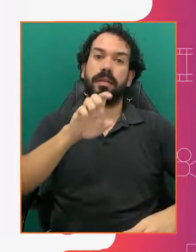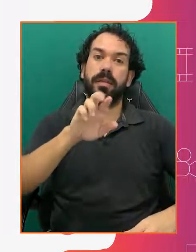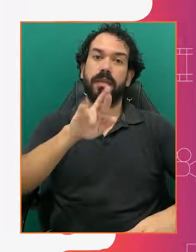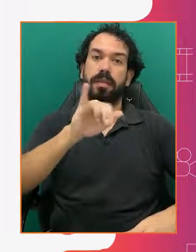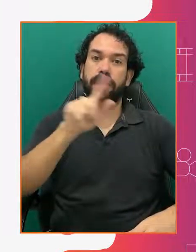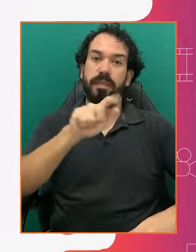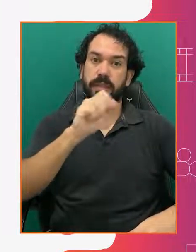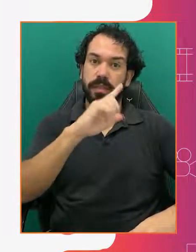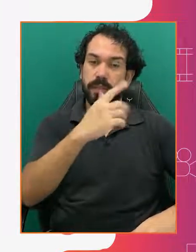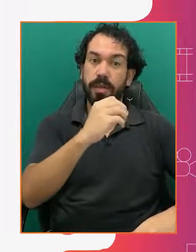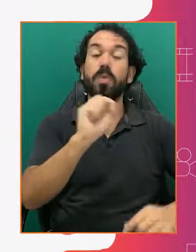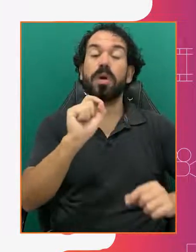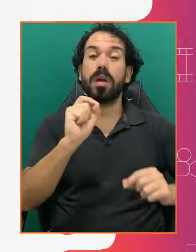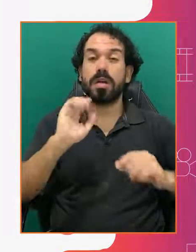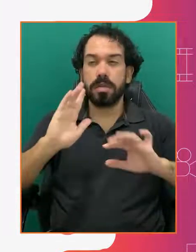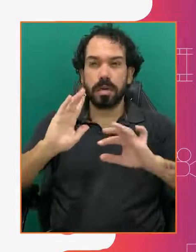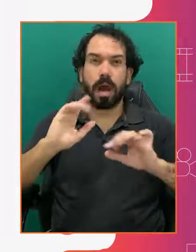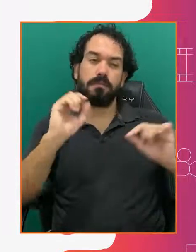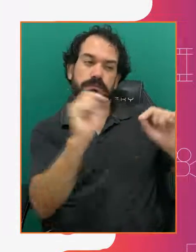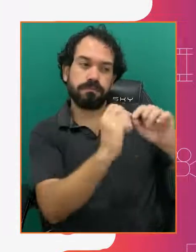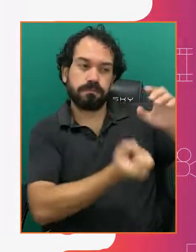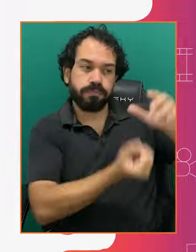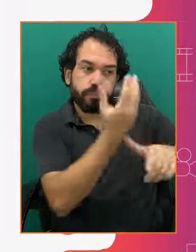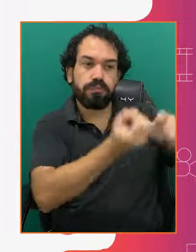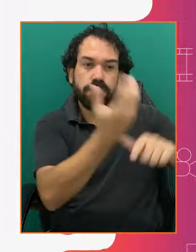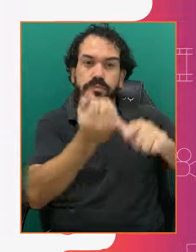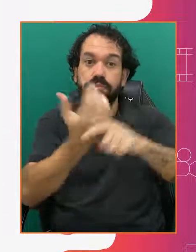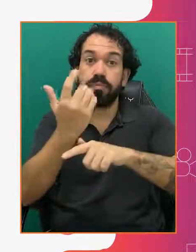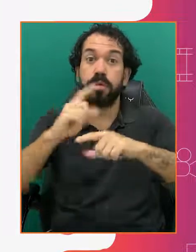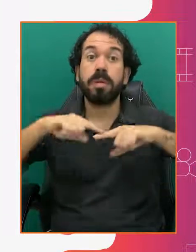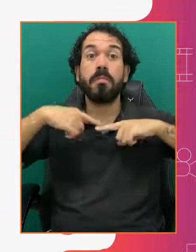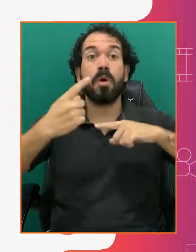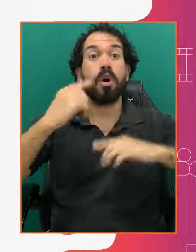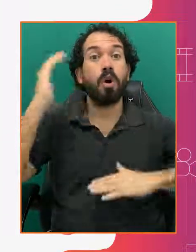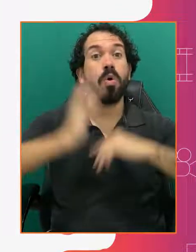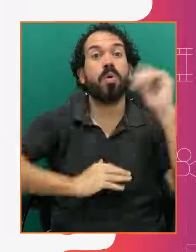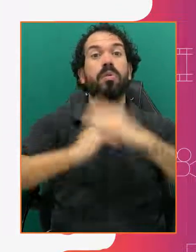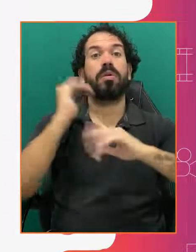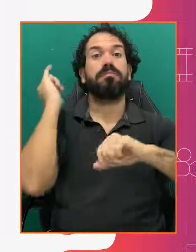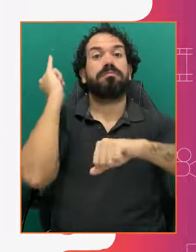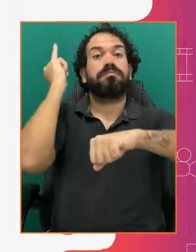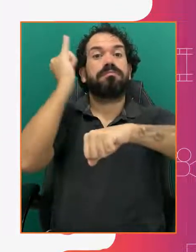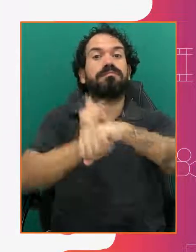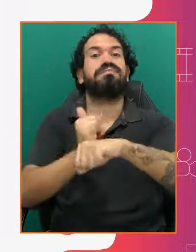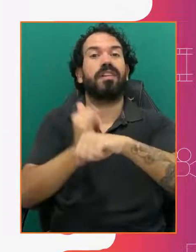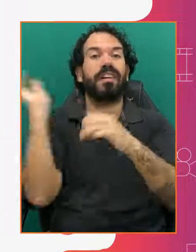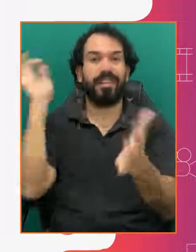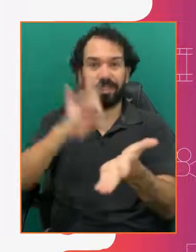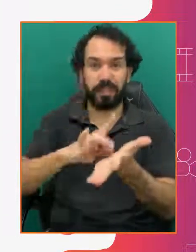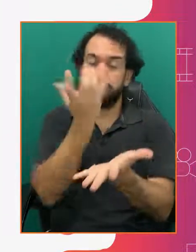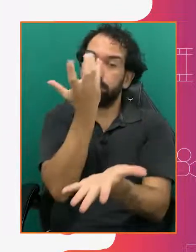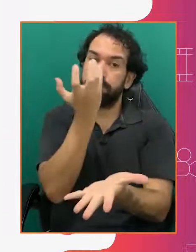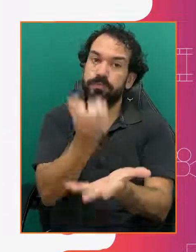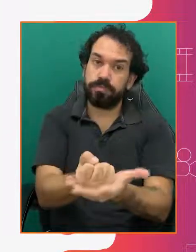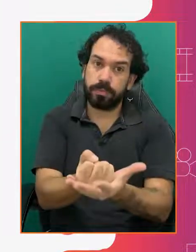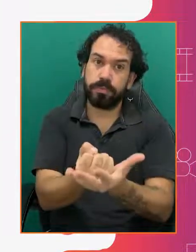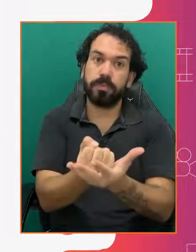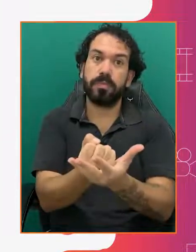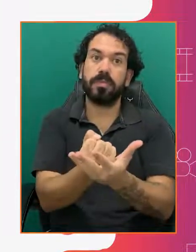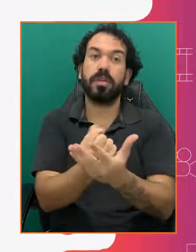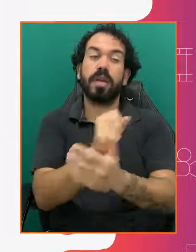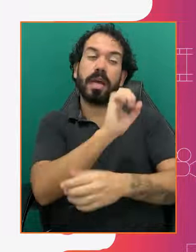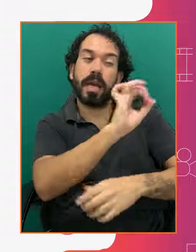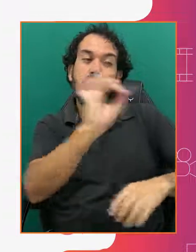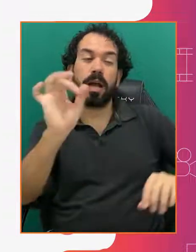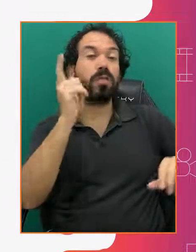processo em que transforma tudo o que foi feito até ali verdadeiramente em um vídeo, salvando e